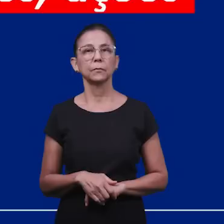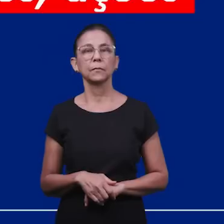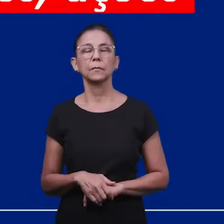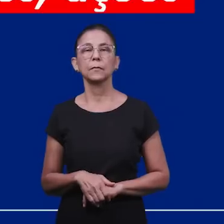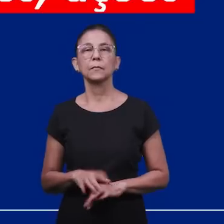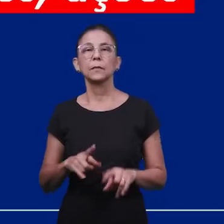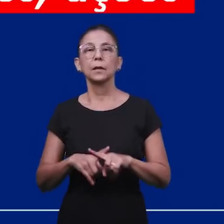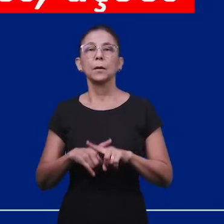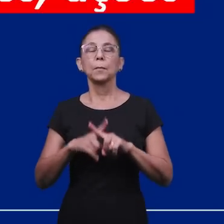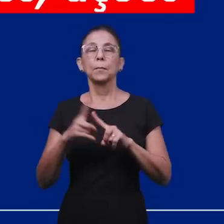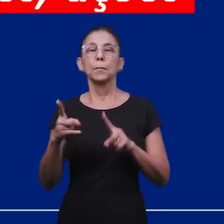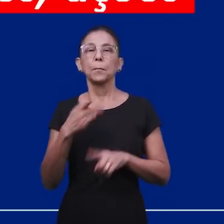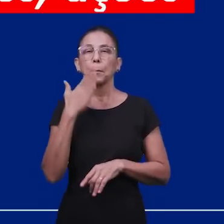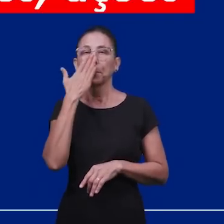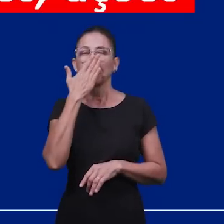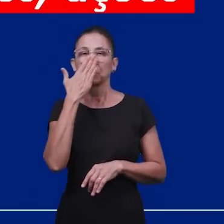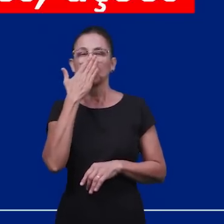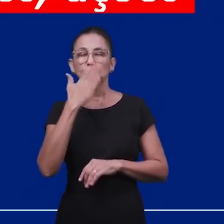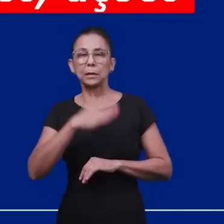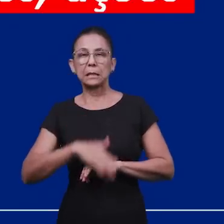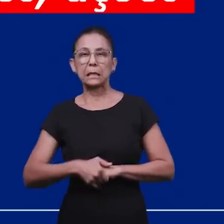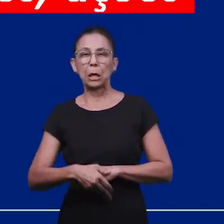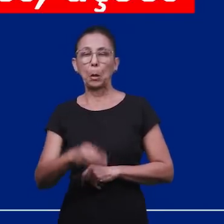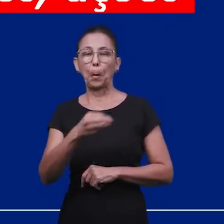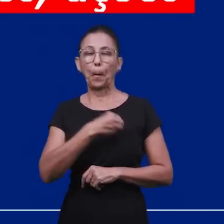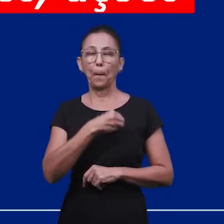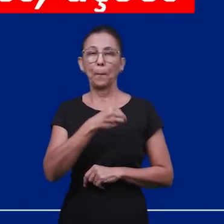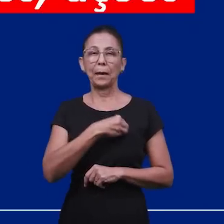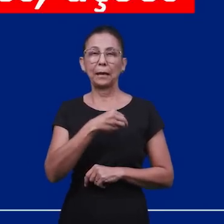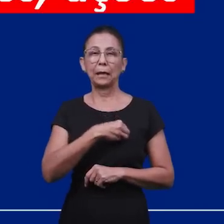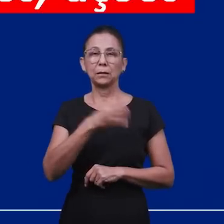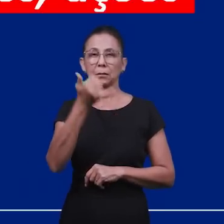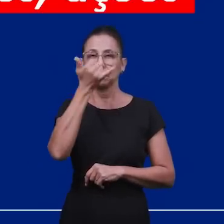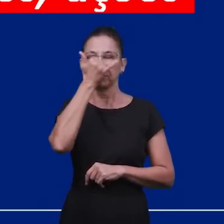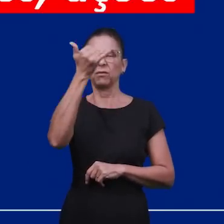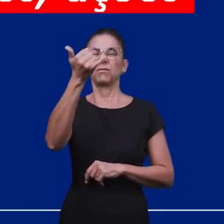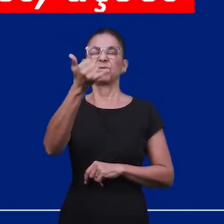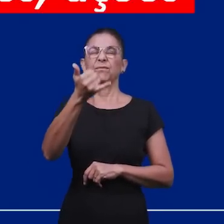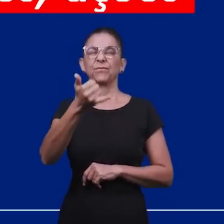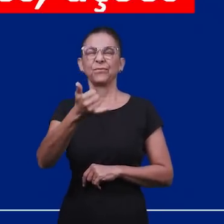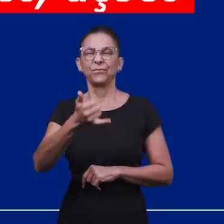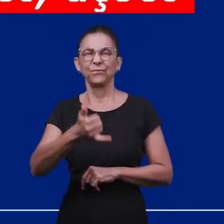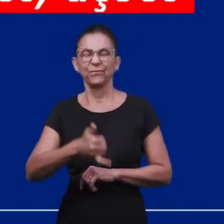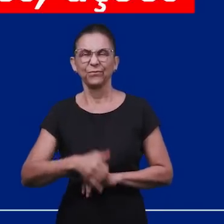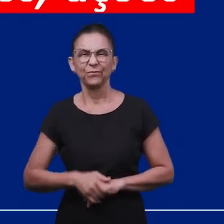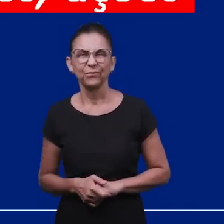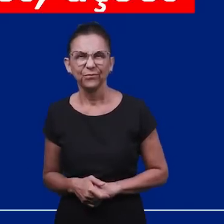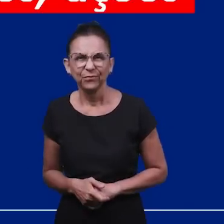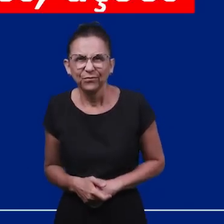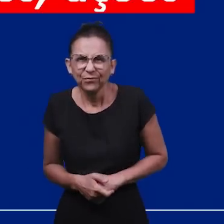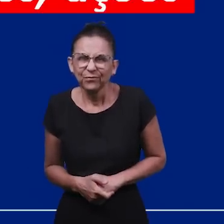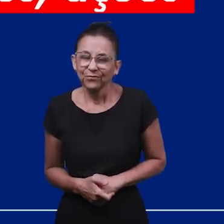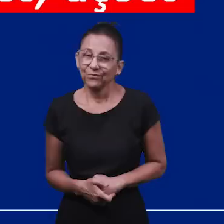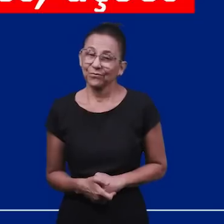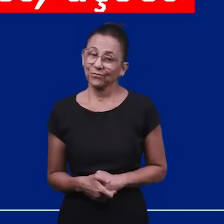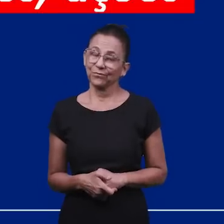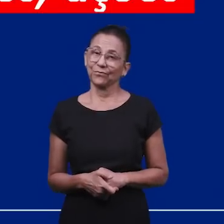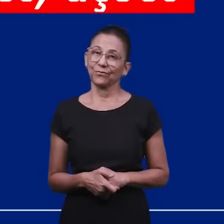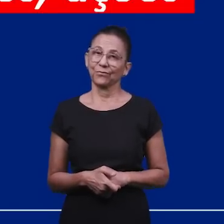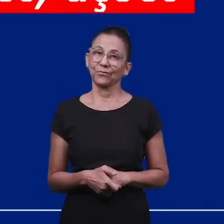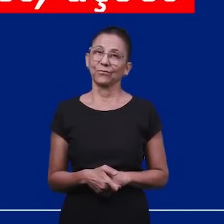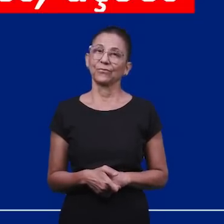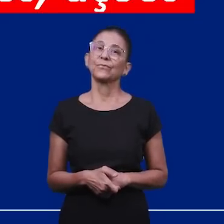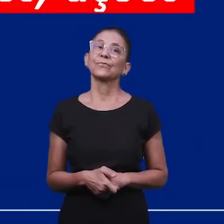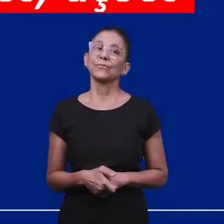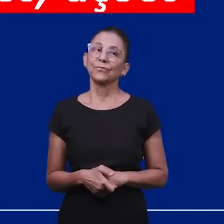assim: mas a prostituição e toda impureza ou avareza nem ainda se nomeiem